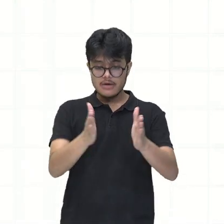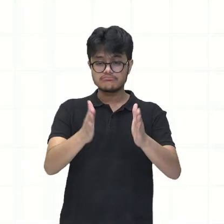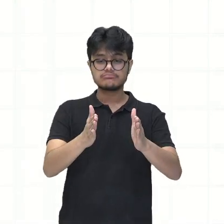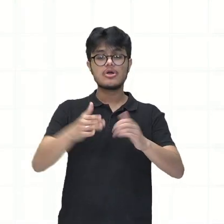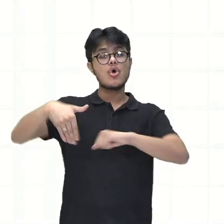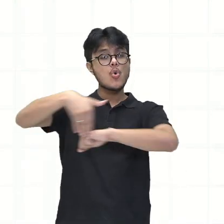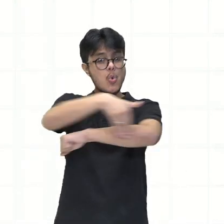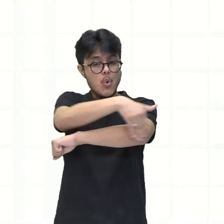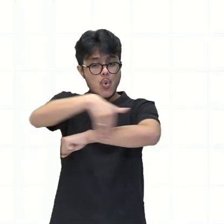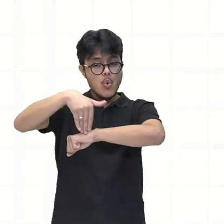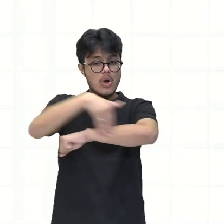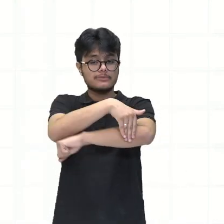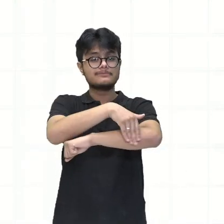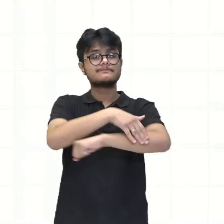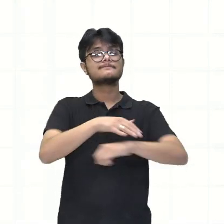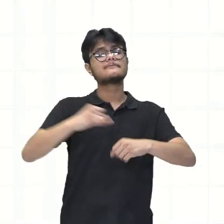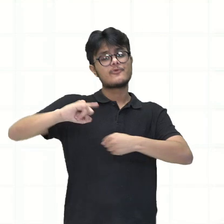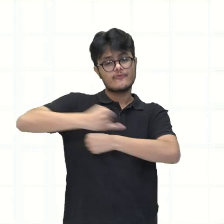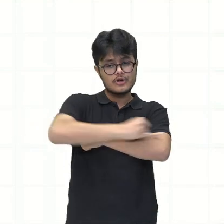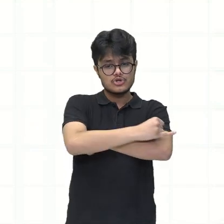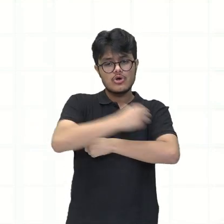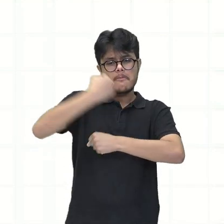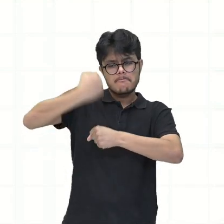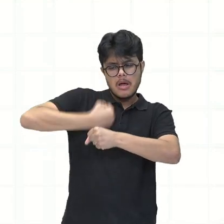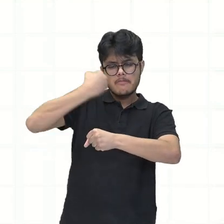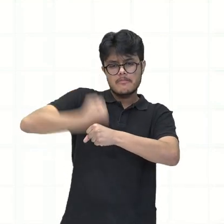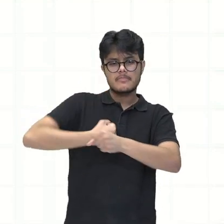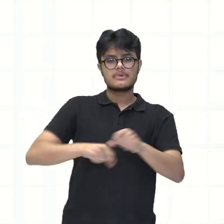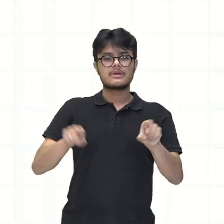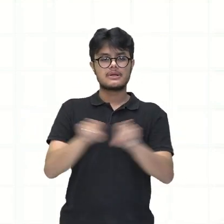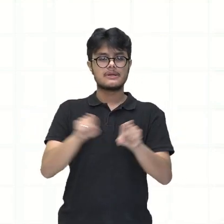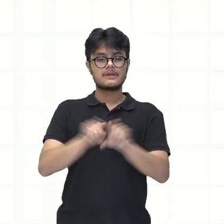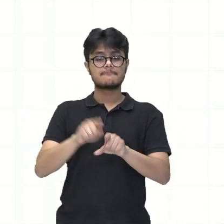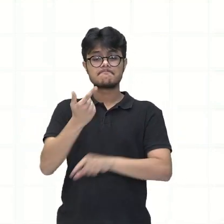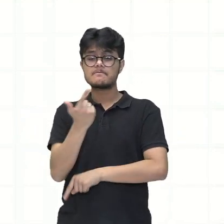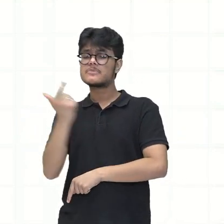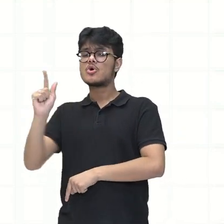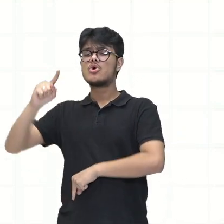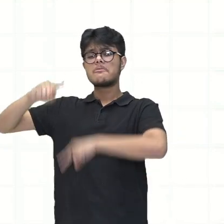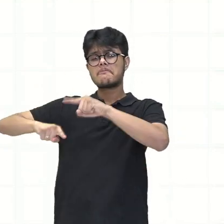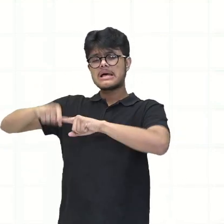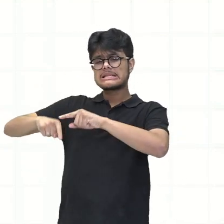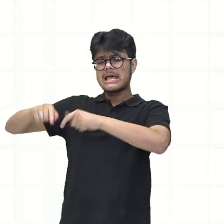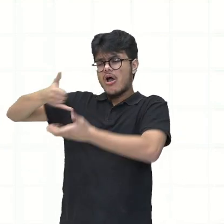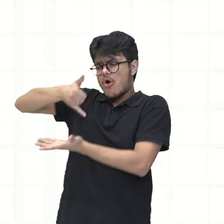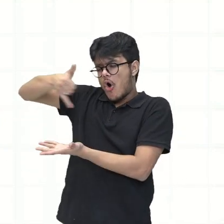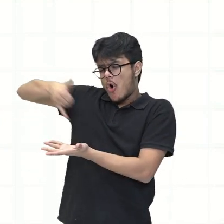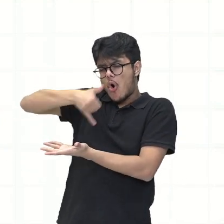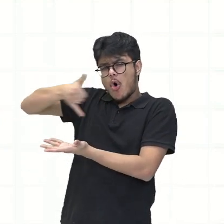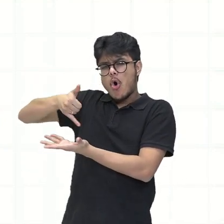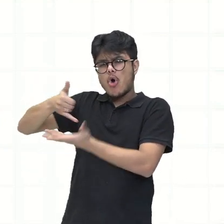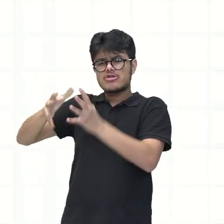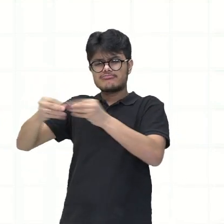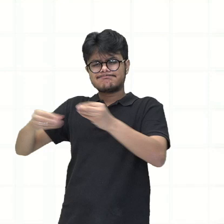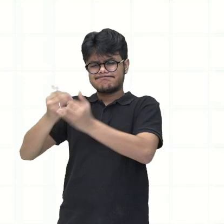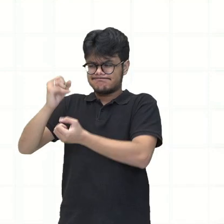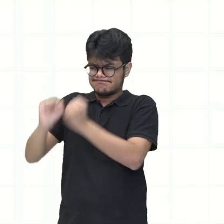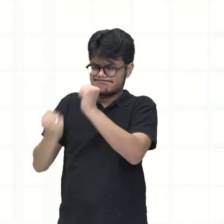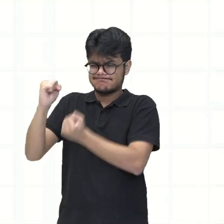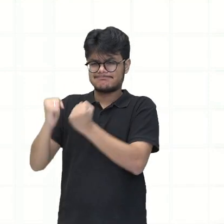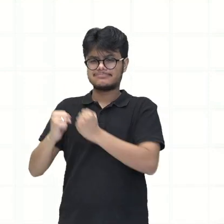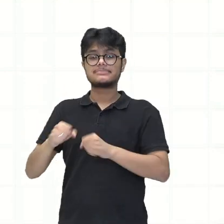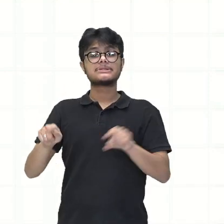para as estradas e também lubrificantes industriais, certo? Então, aí nós também